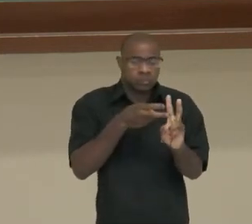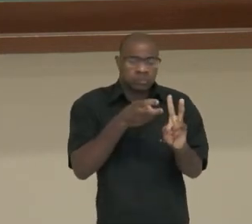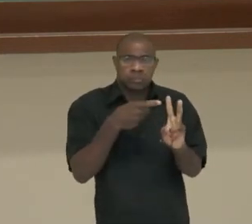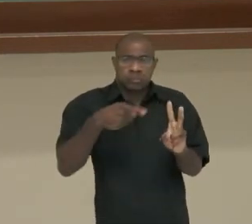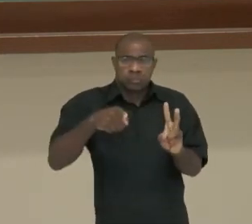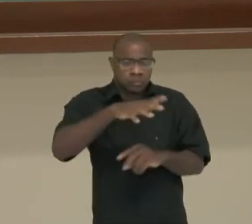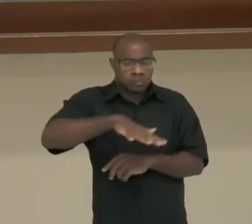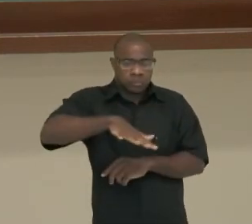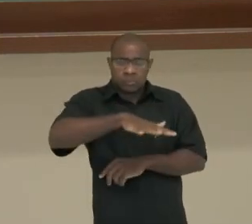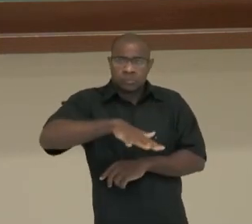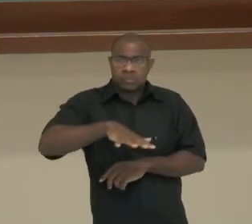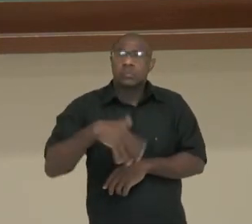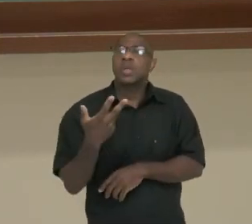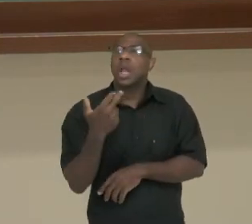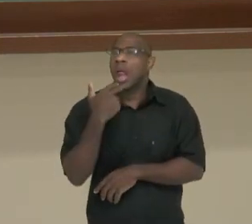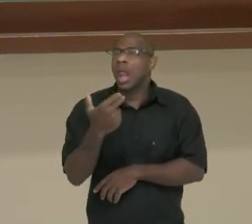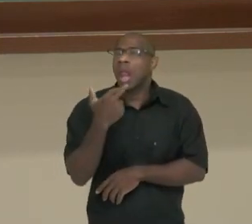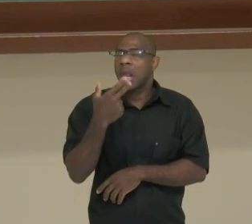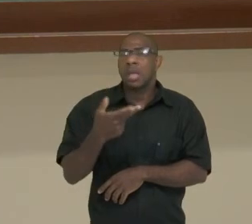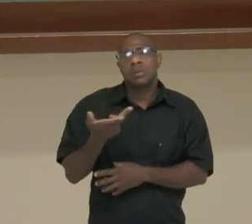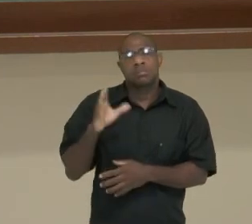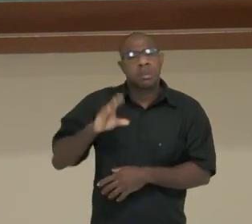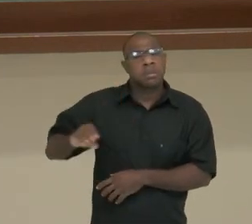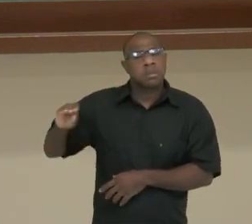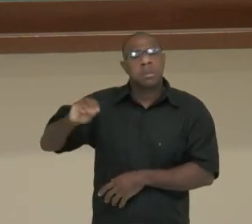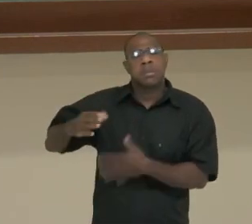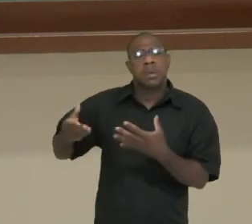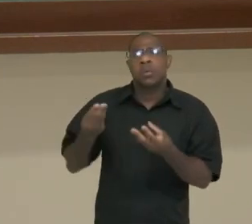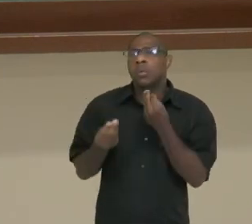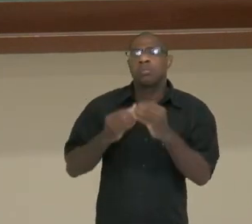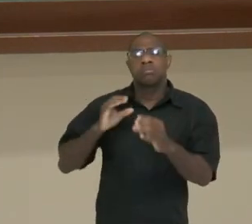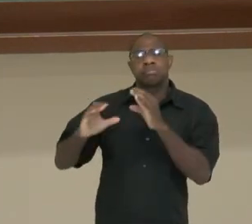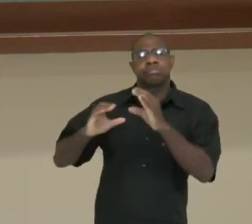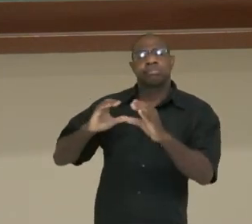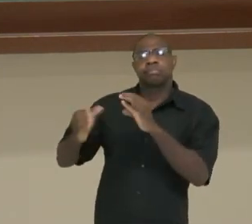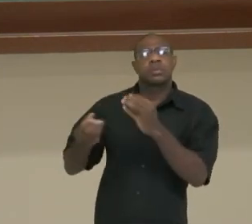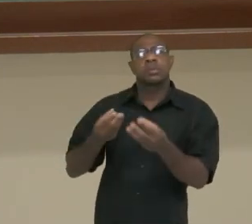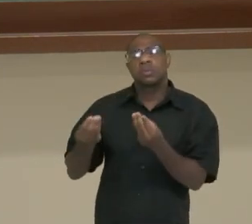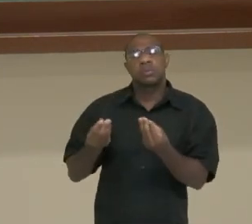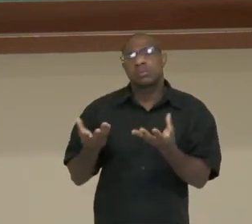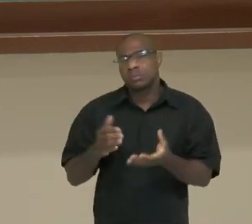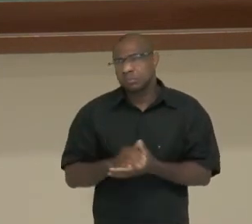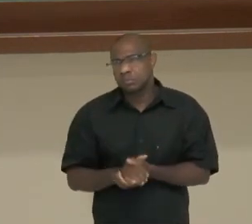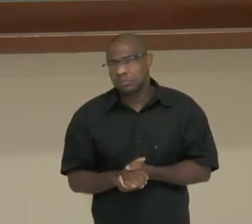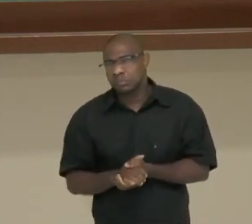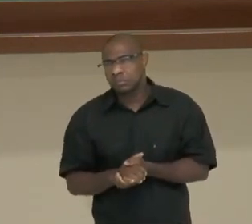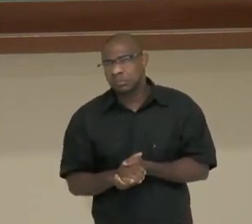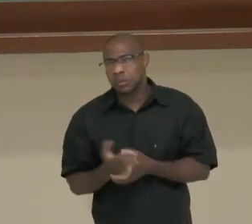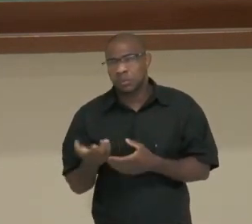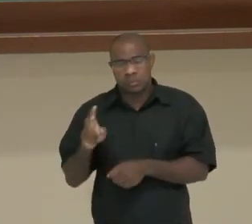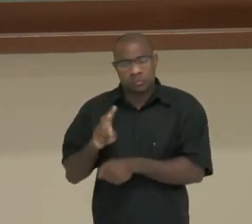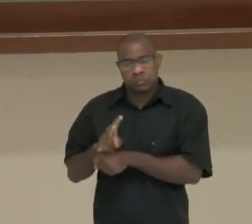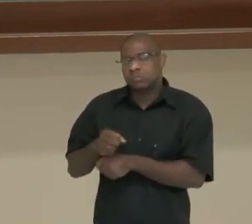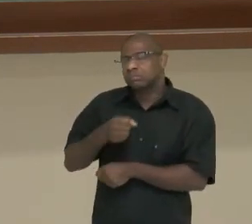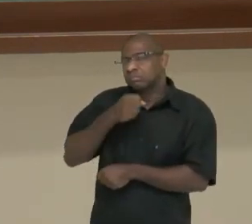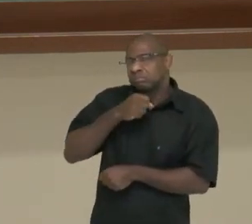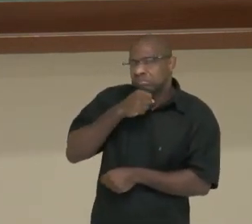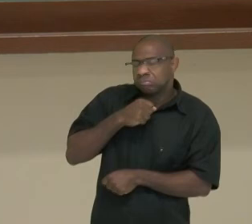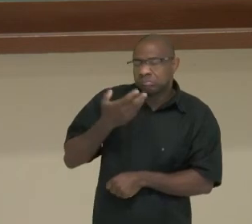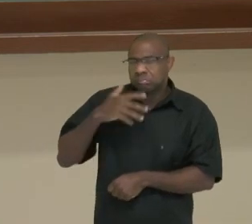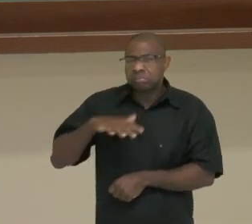Que língua eles falam? Como eles se comunicam? Como eles tratam os idosos, as